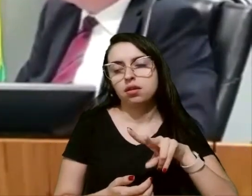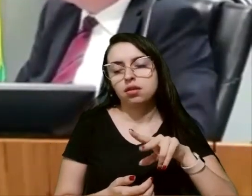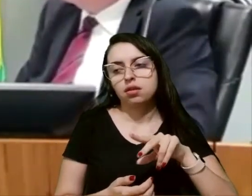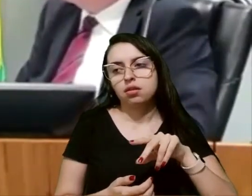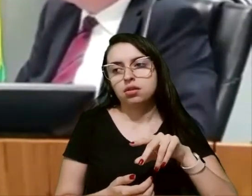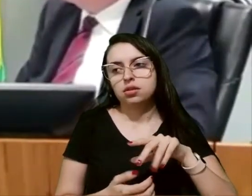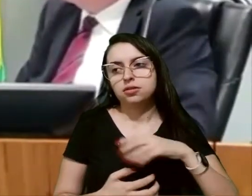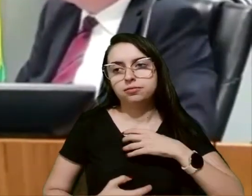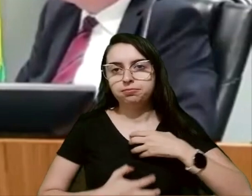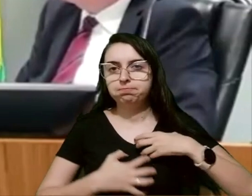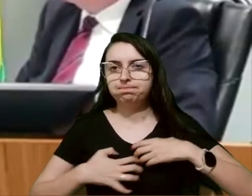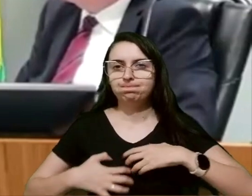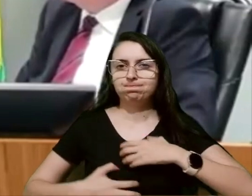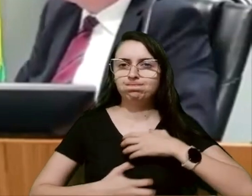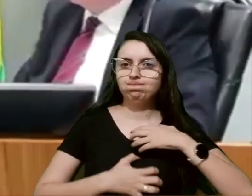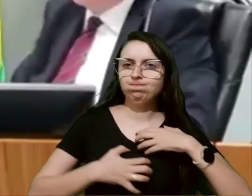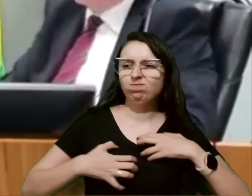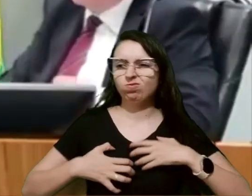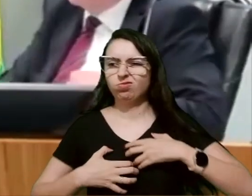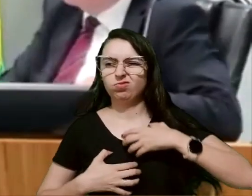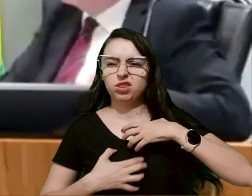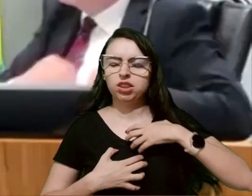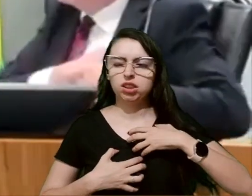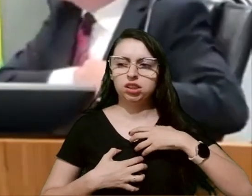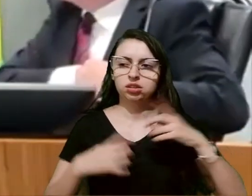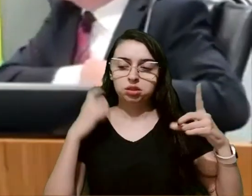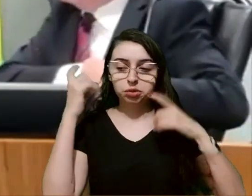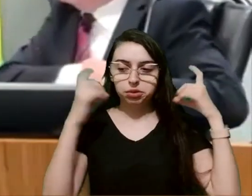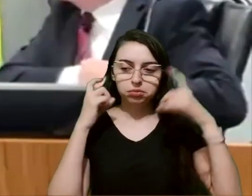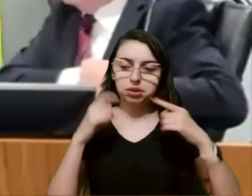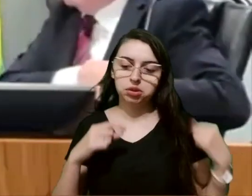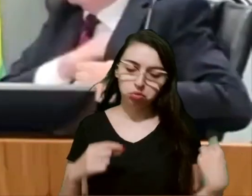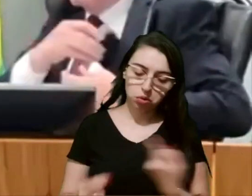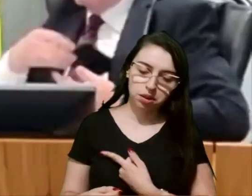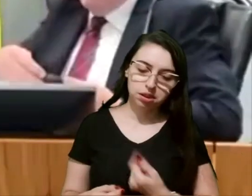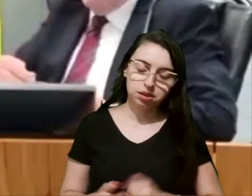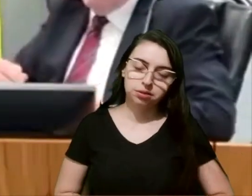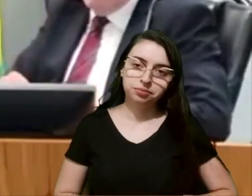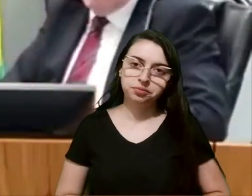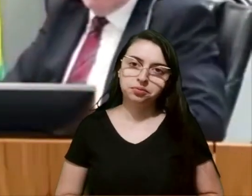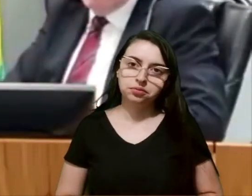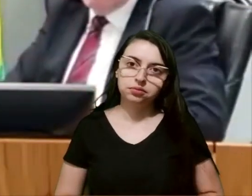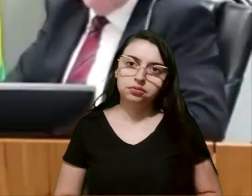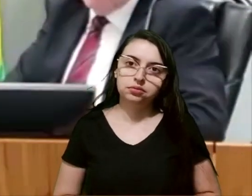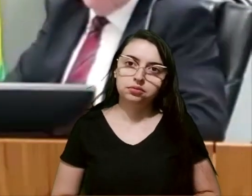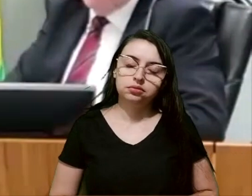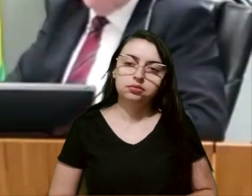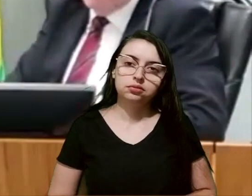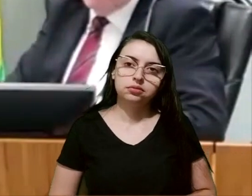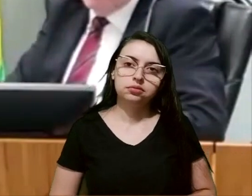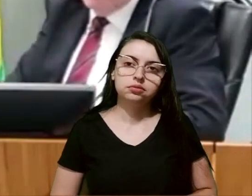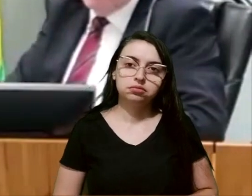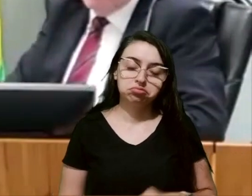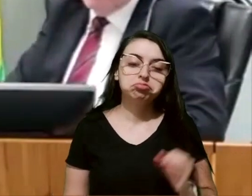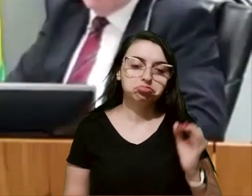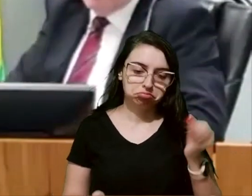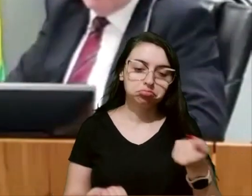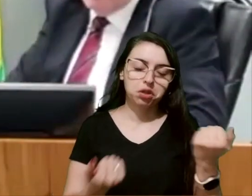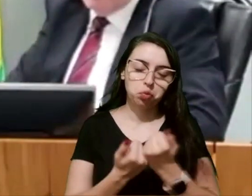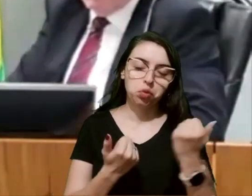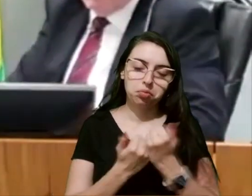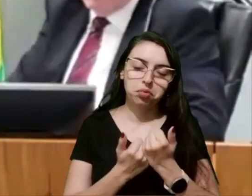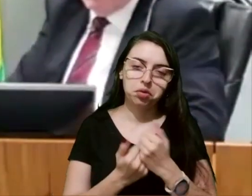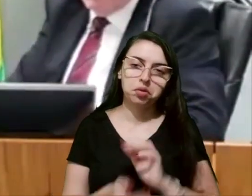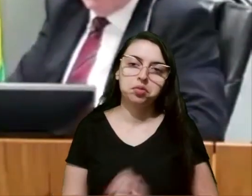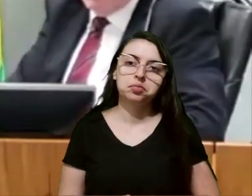causa, eh eh, um profundo desconforto em todos nós. Então, eh eh, eu